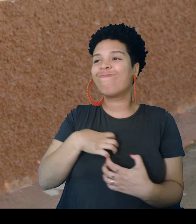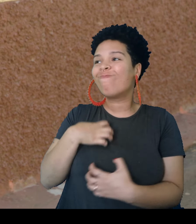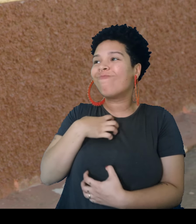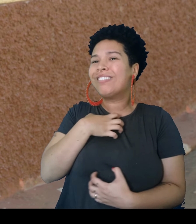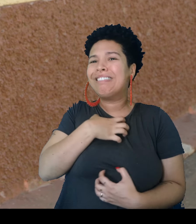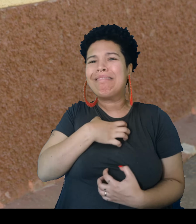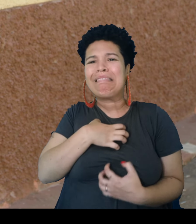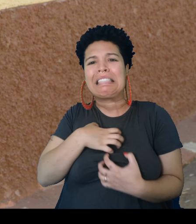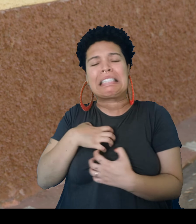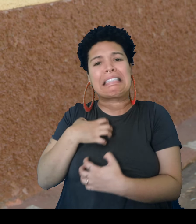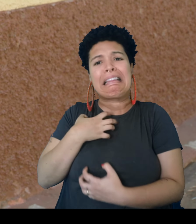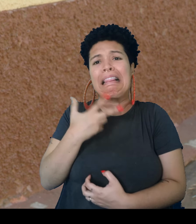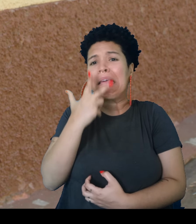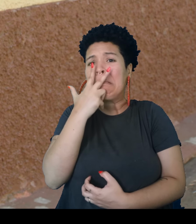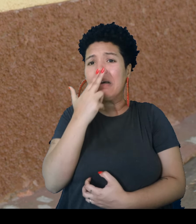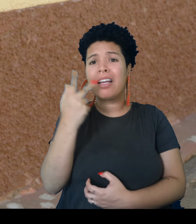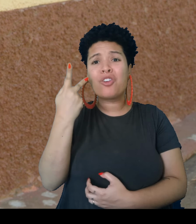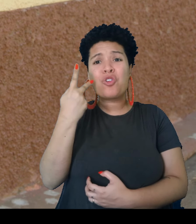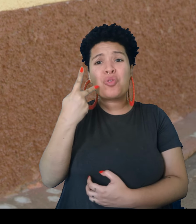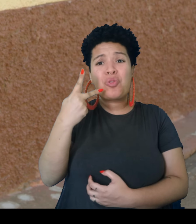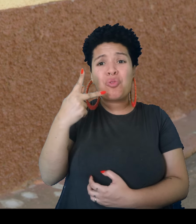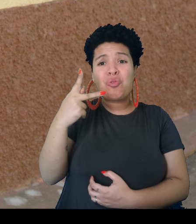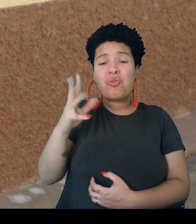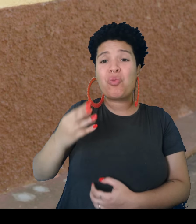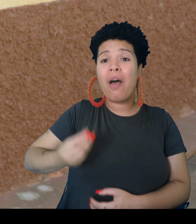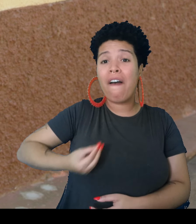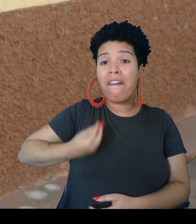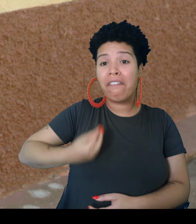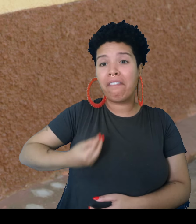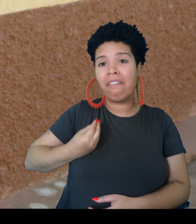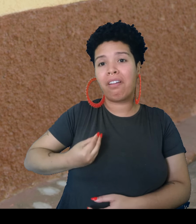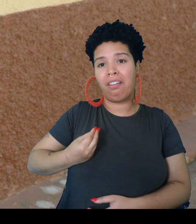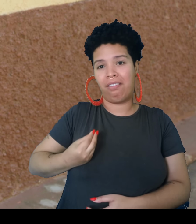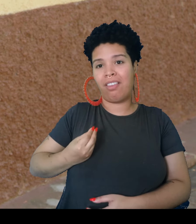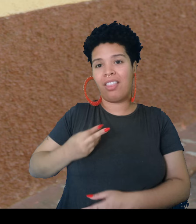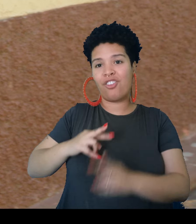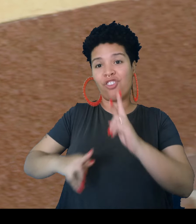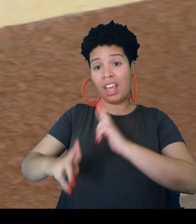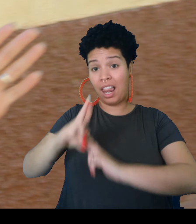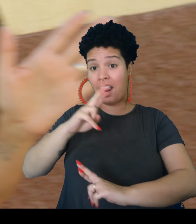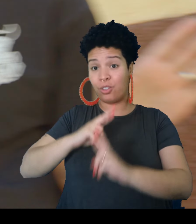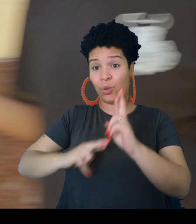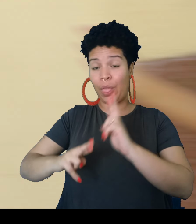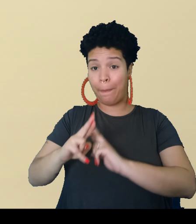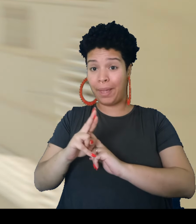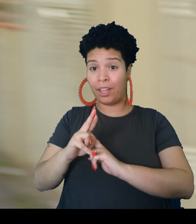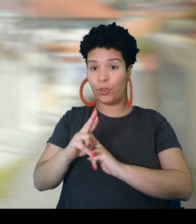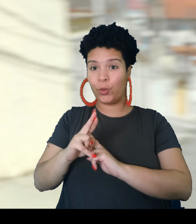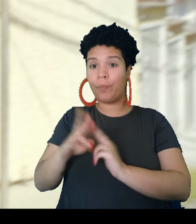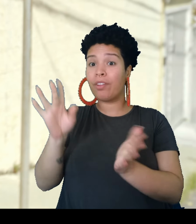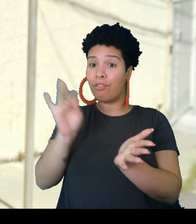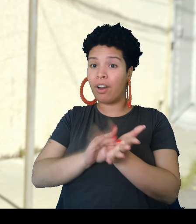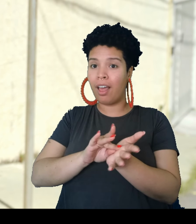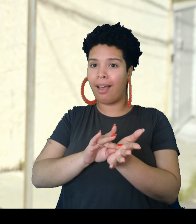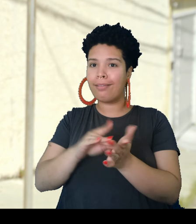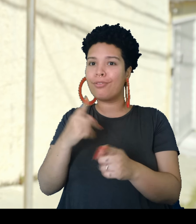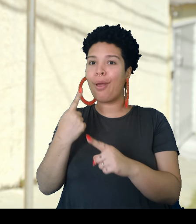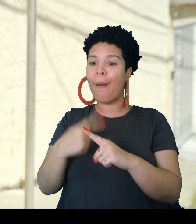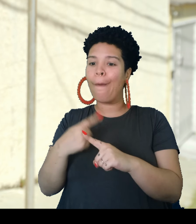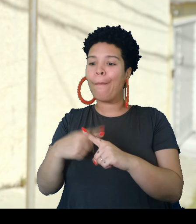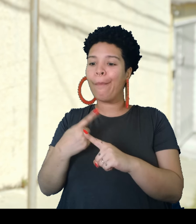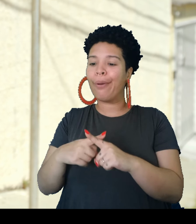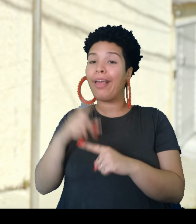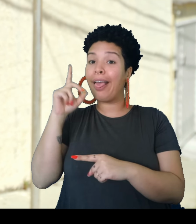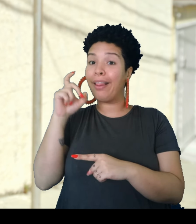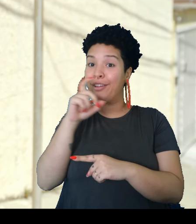sua própria vida amorosa com Sartre e com os affairs que ambos tiveram. Falando nisso, a